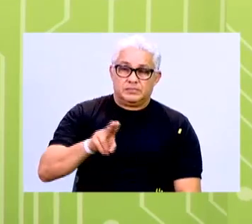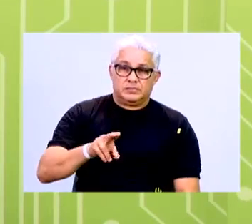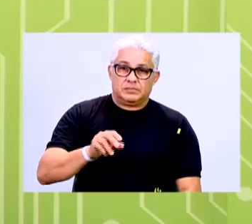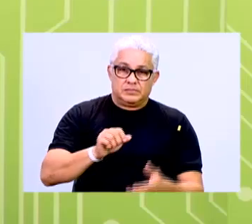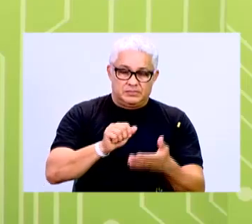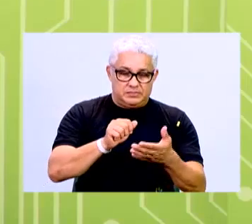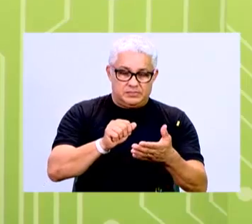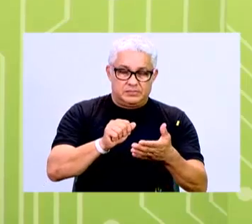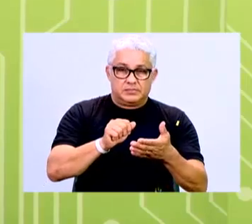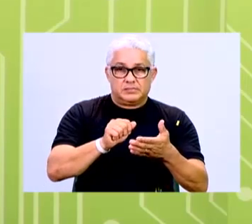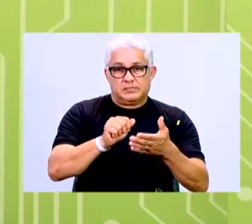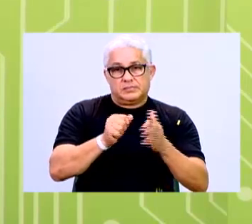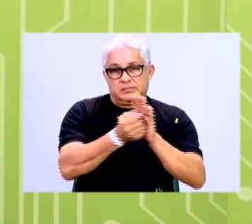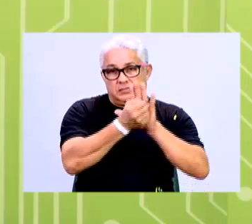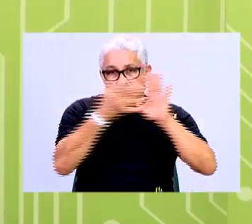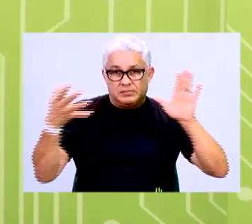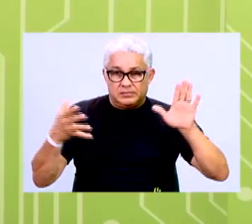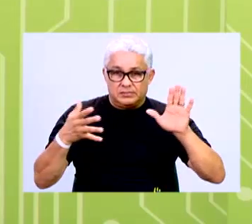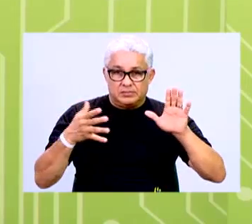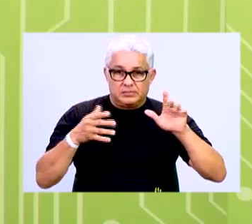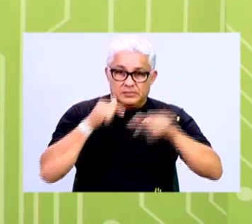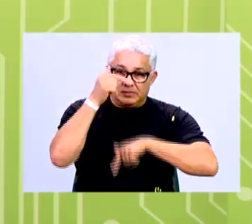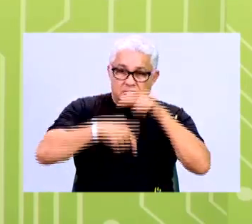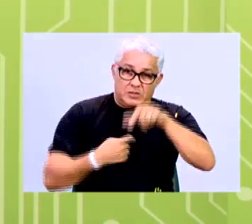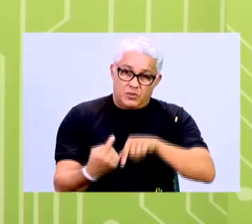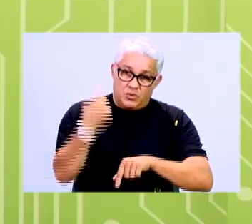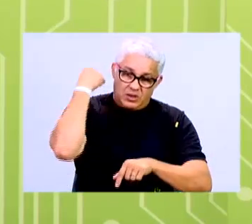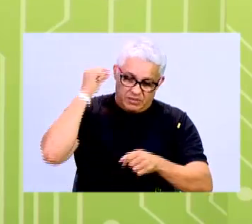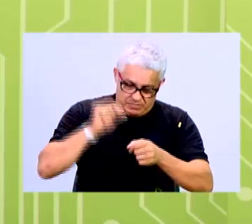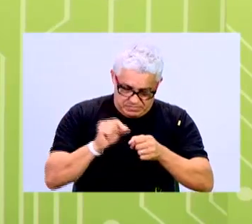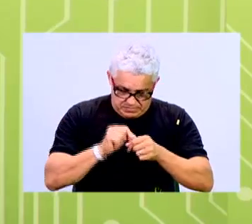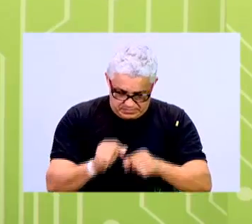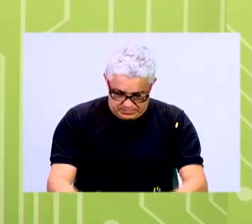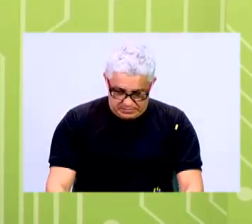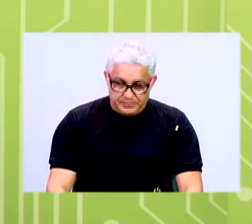que anteriormente ele fazia de forma mais